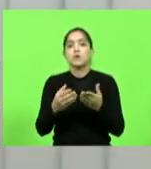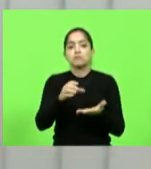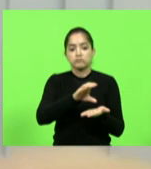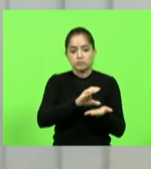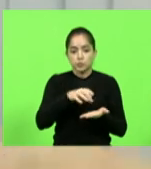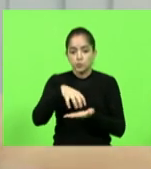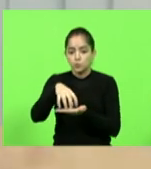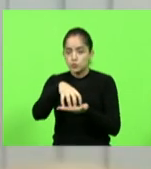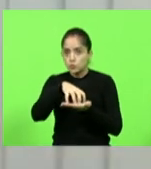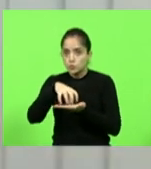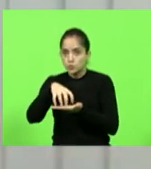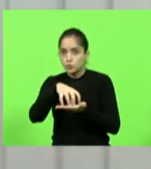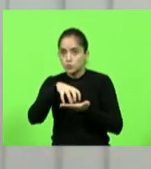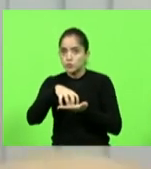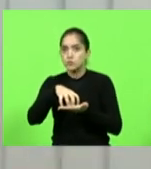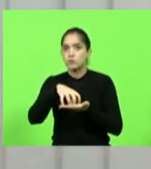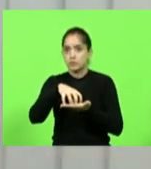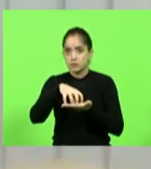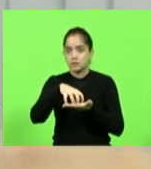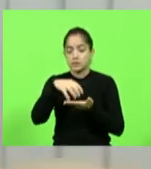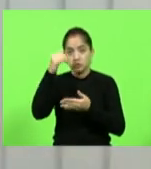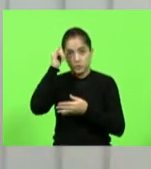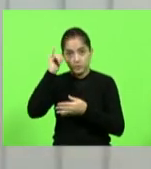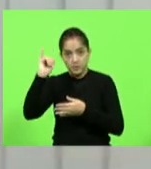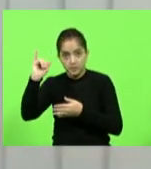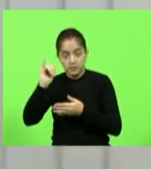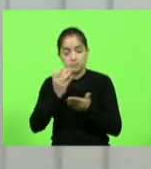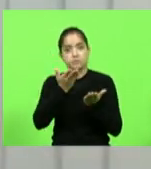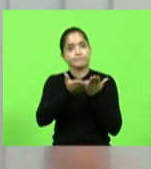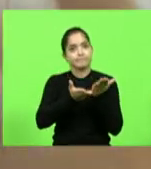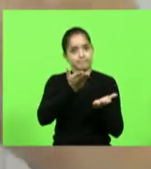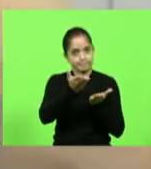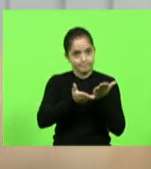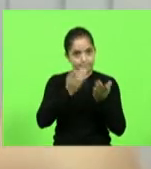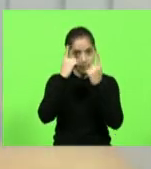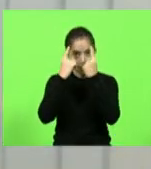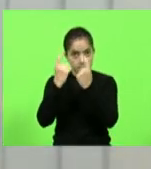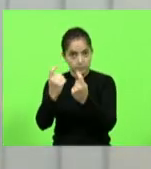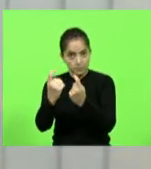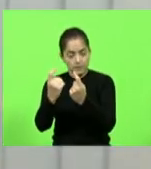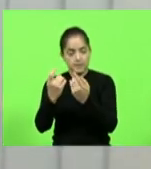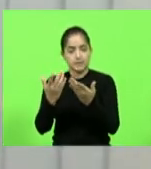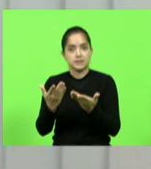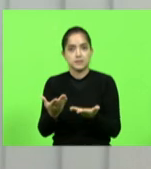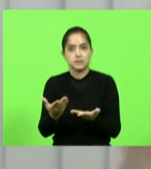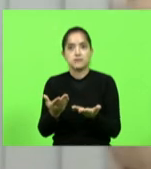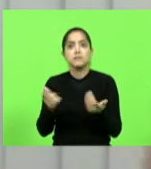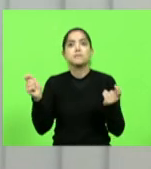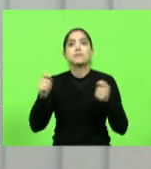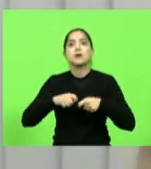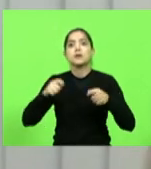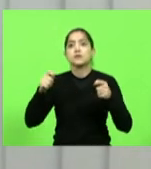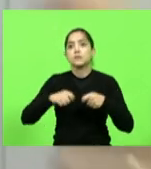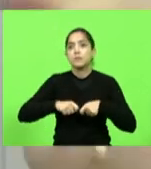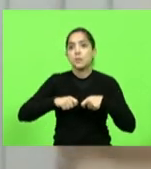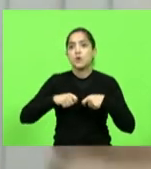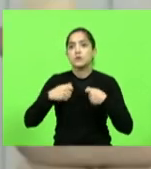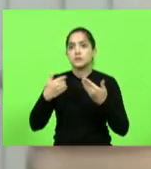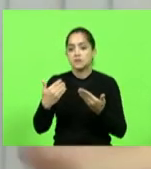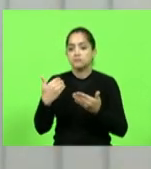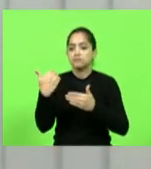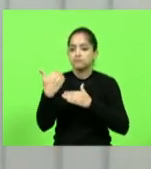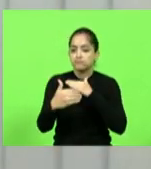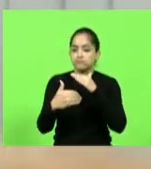nos NEPRES, Núcleos de Prevenção e Atendimento às Violências, para que possamos, então,